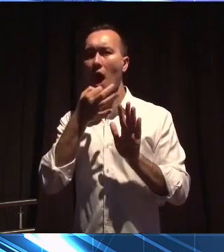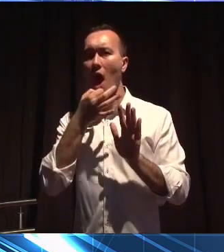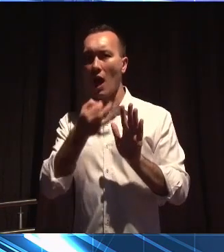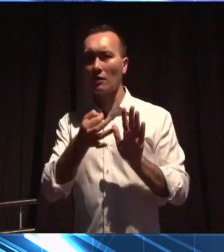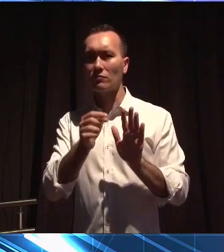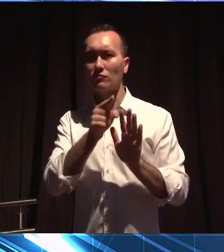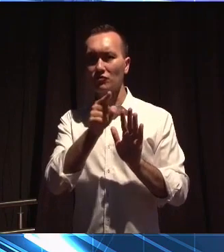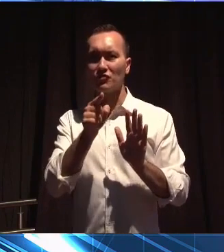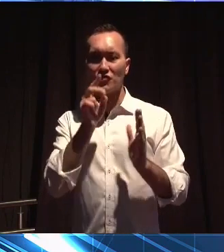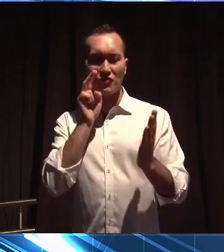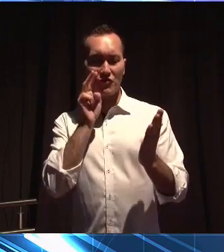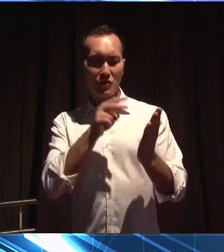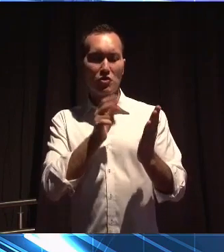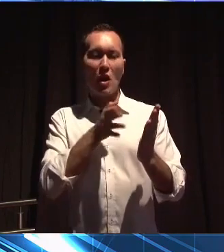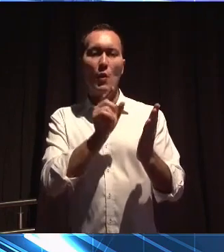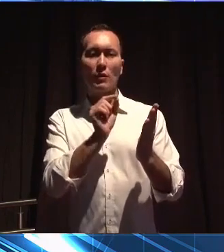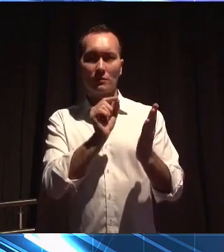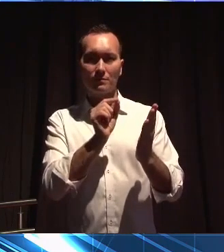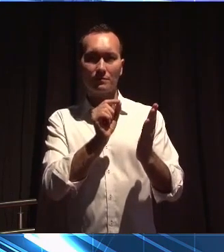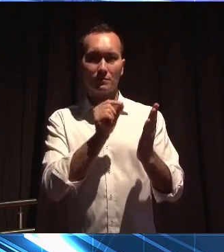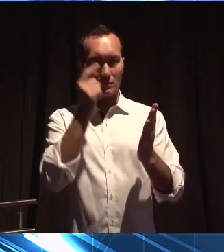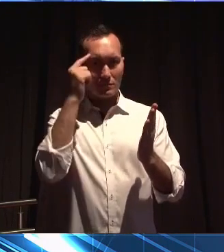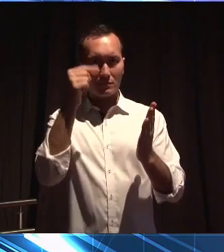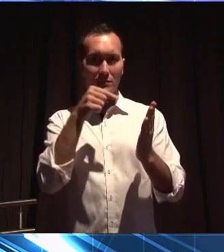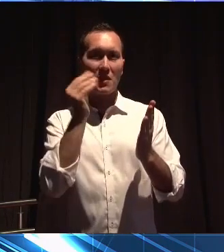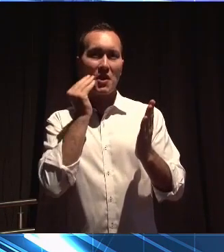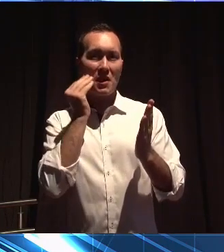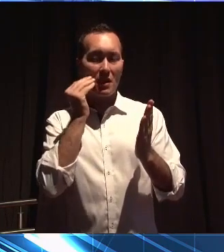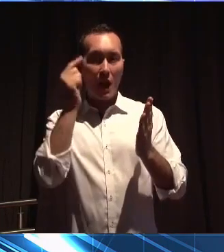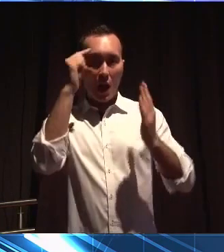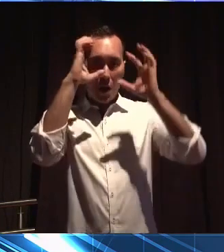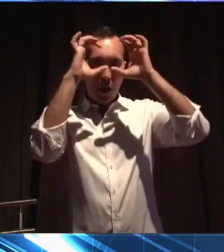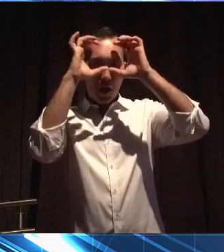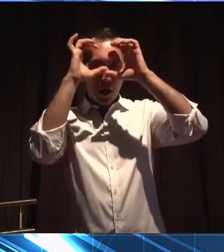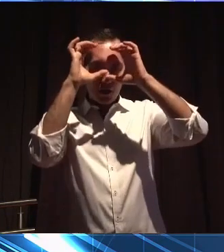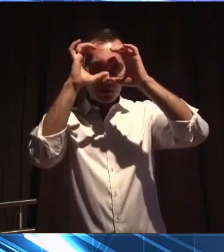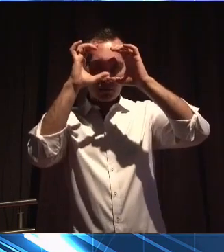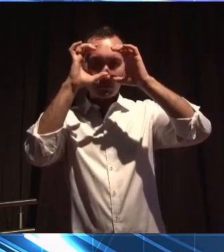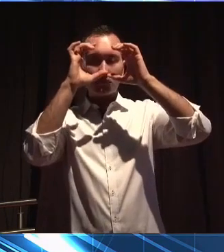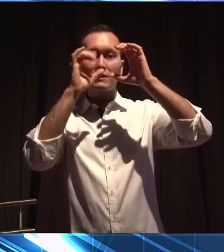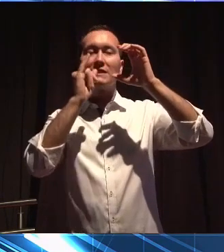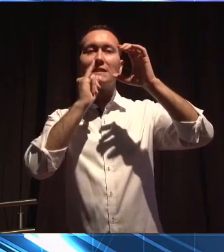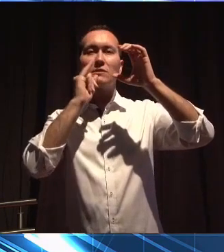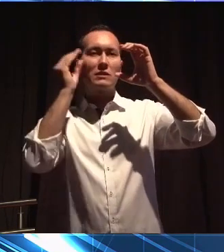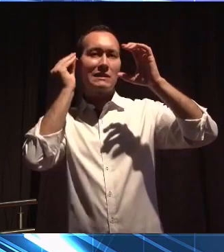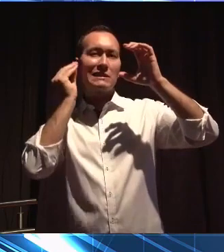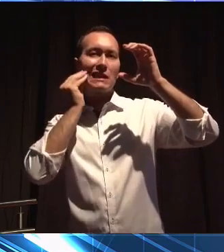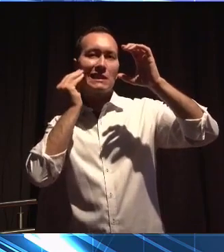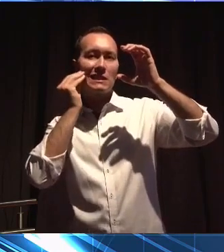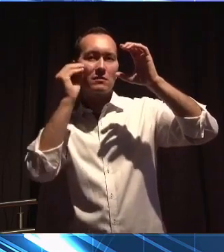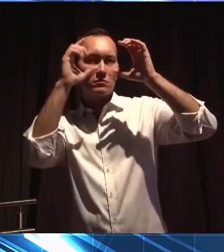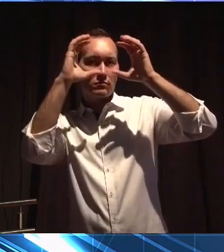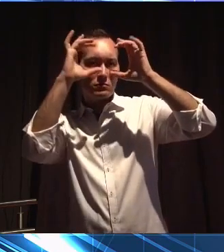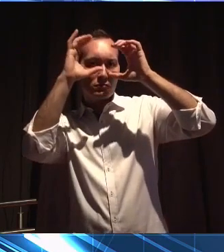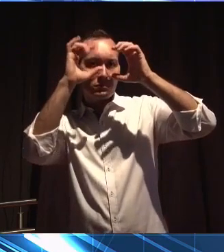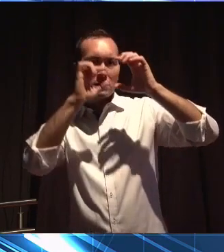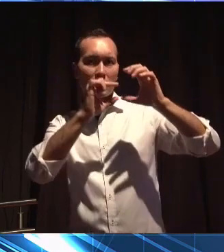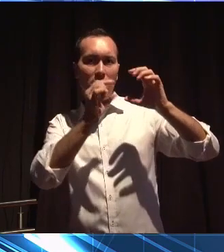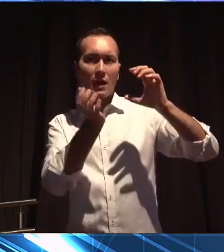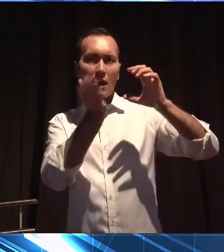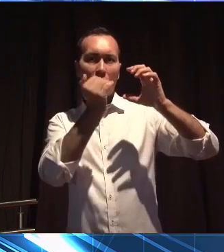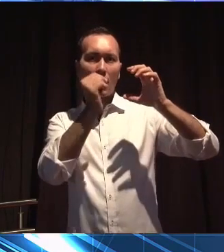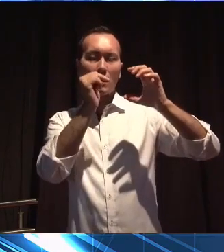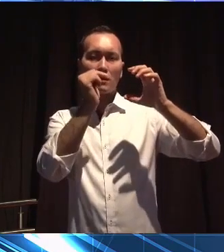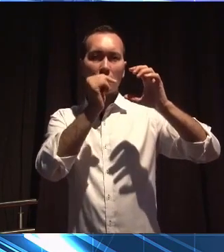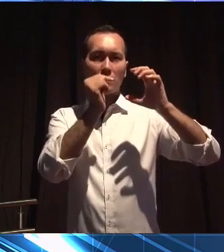algum eletroencefalograma, que é o mais clássico para começar a abordar sobre questões de dados neurais, que é justamente a coleta das